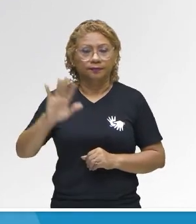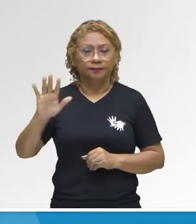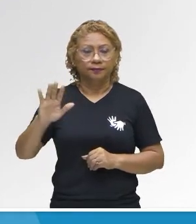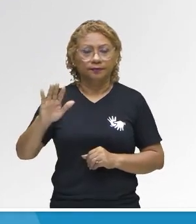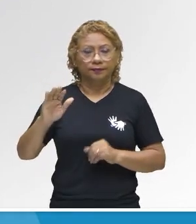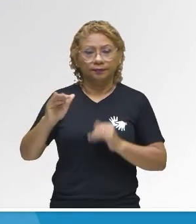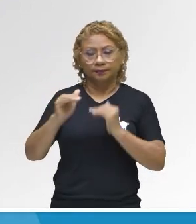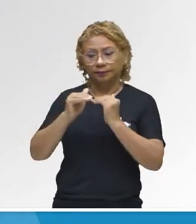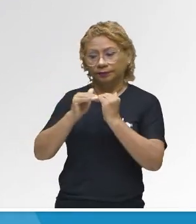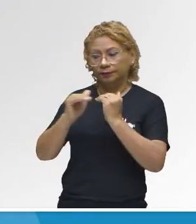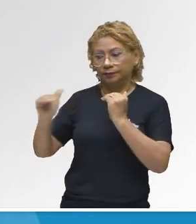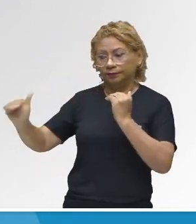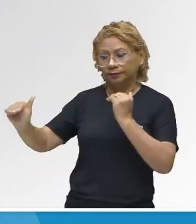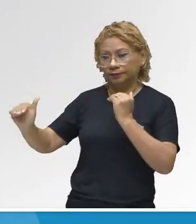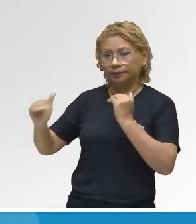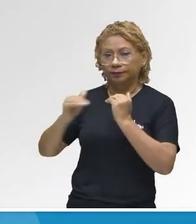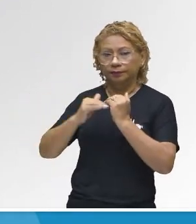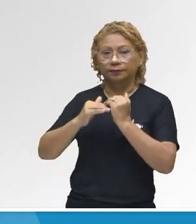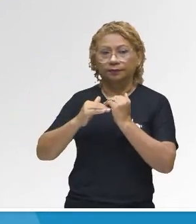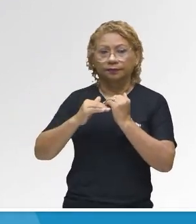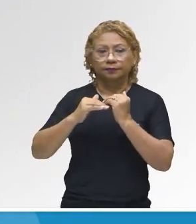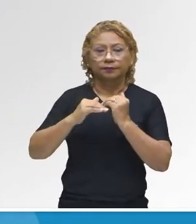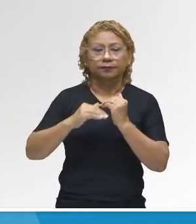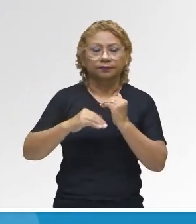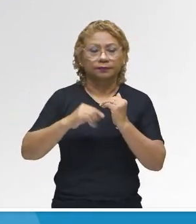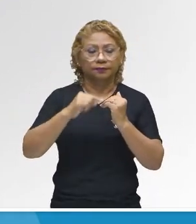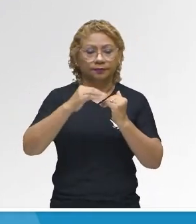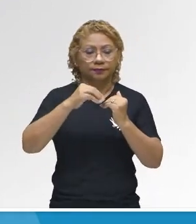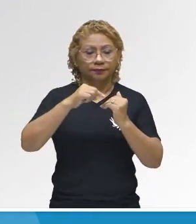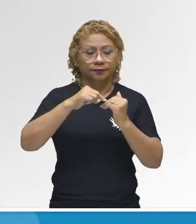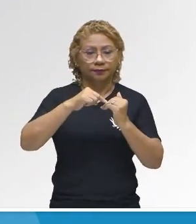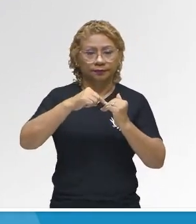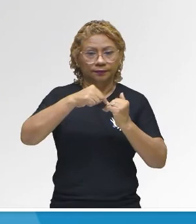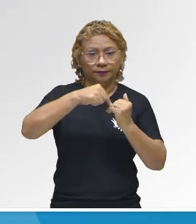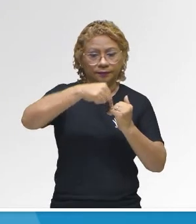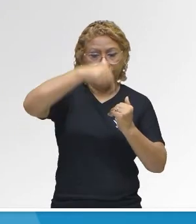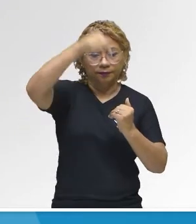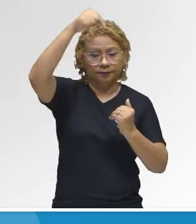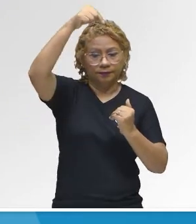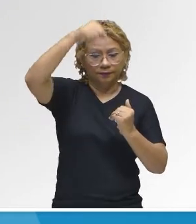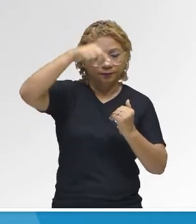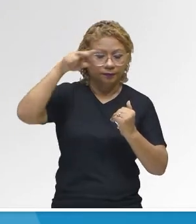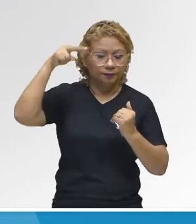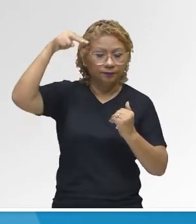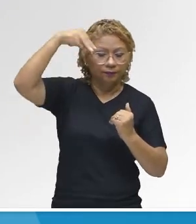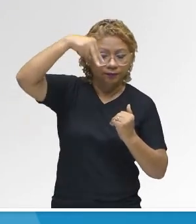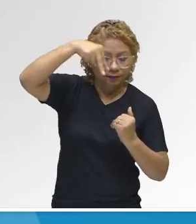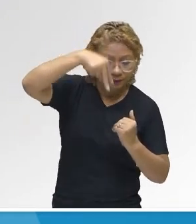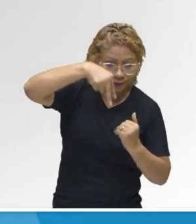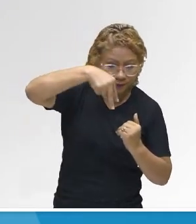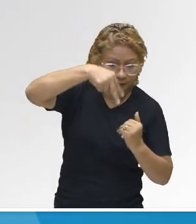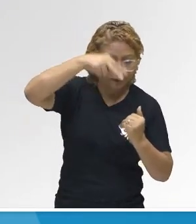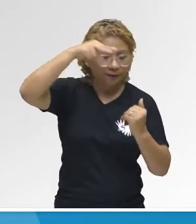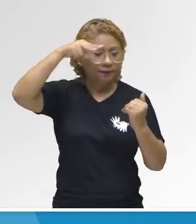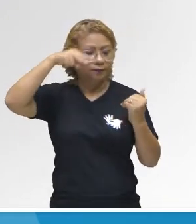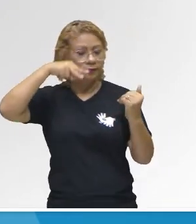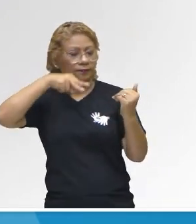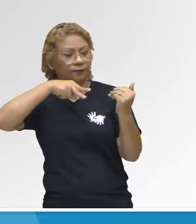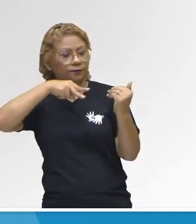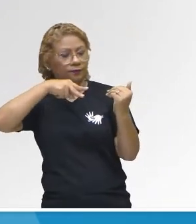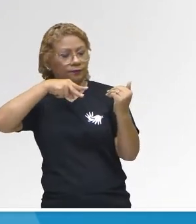projeção vertical, ok? Então vamos dar uma olhada e ver como é que a projeção